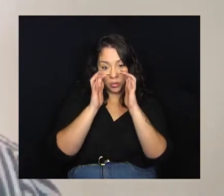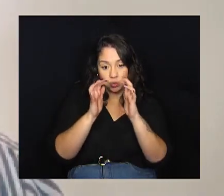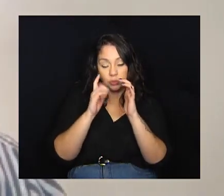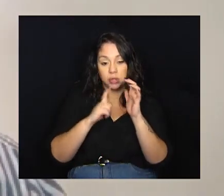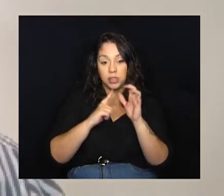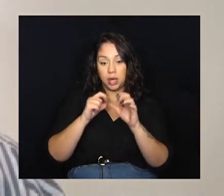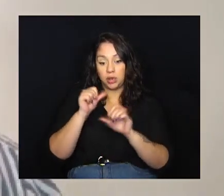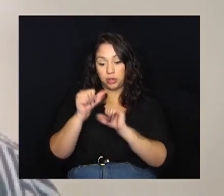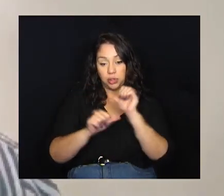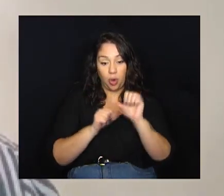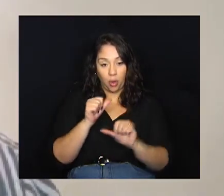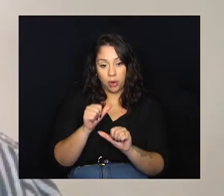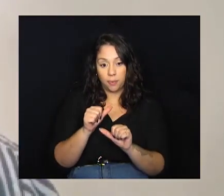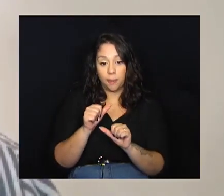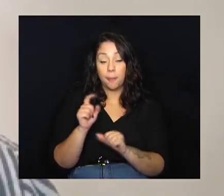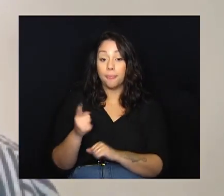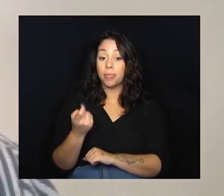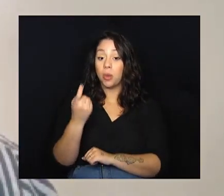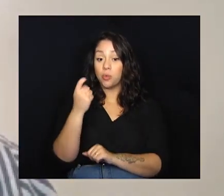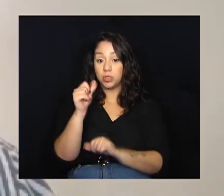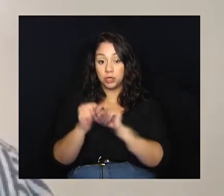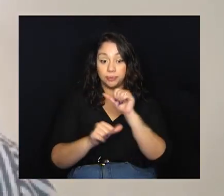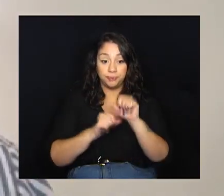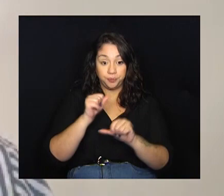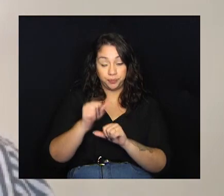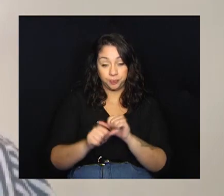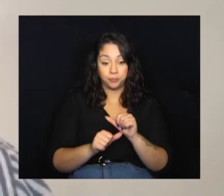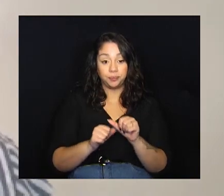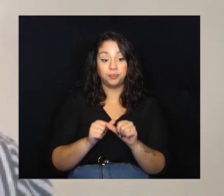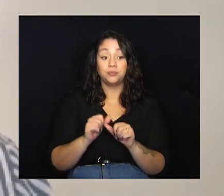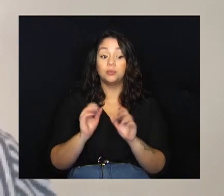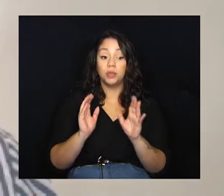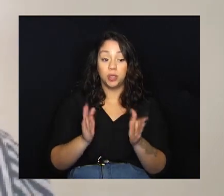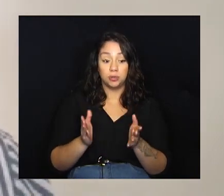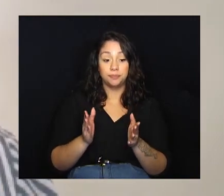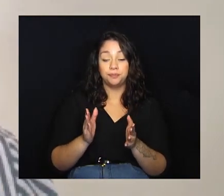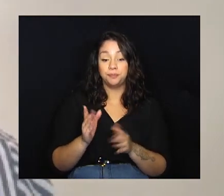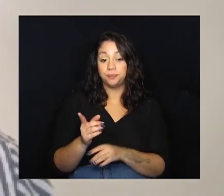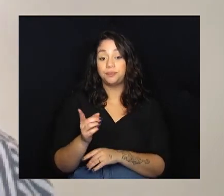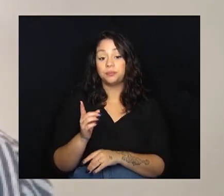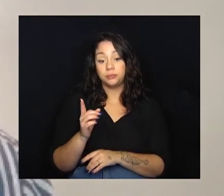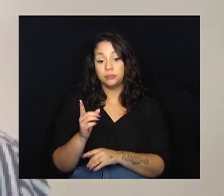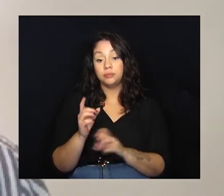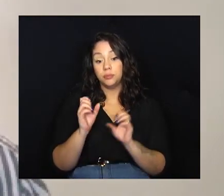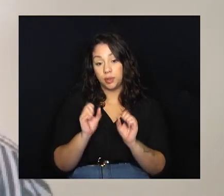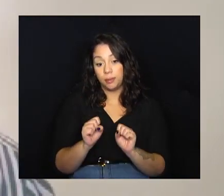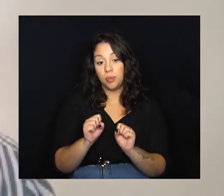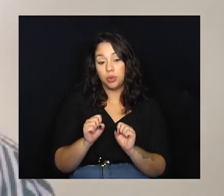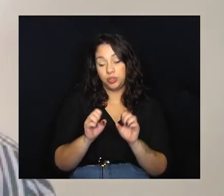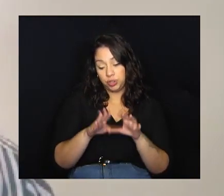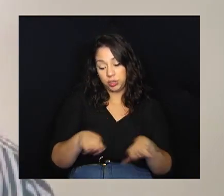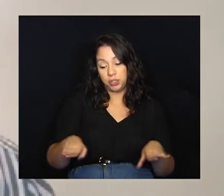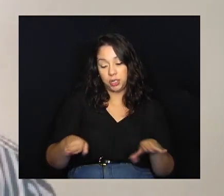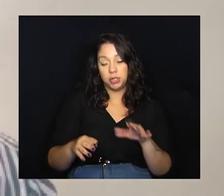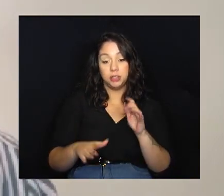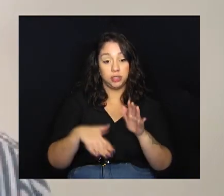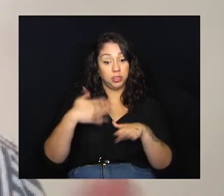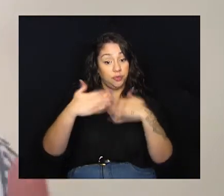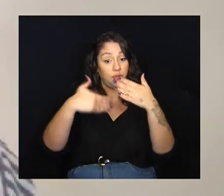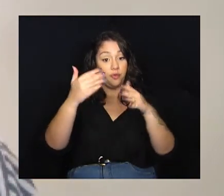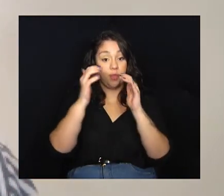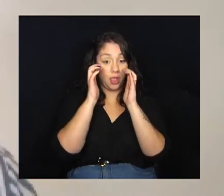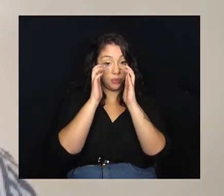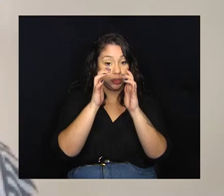troca de letrinhas essa única troca de letrinha no material genético já por si só tem poder para levar aquela criança desenvolver um autismo certo